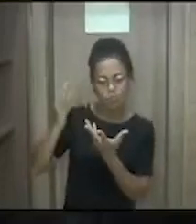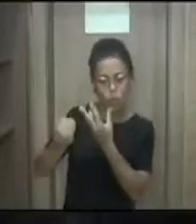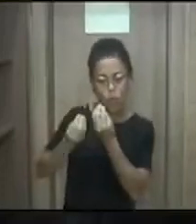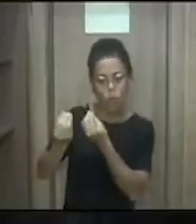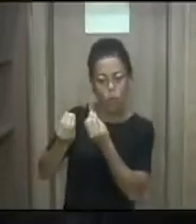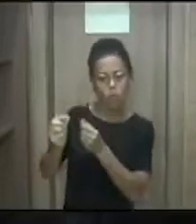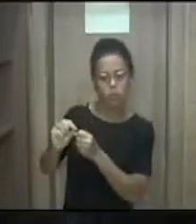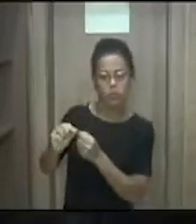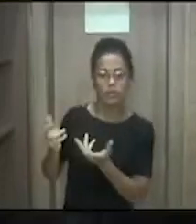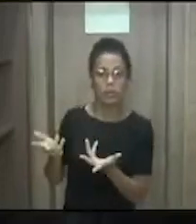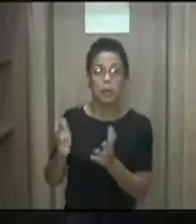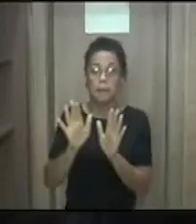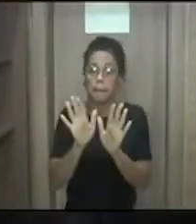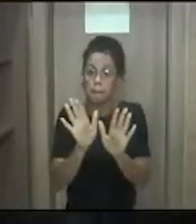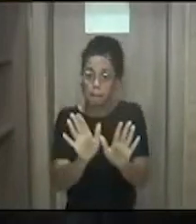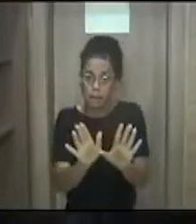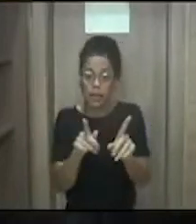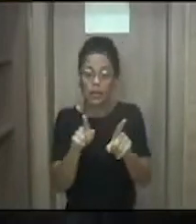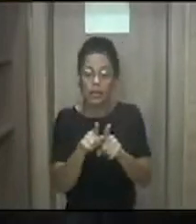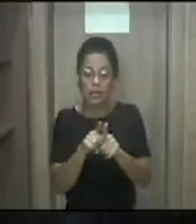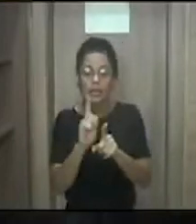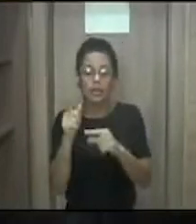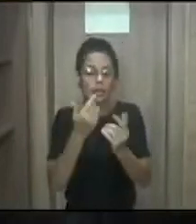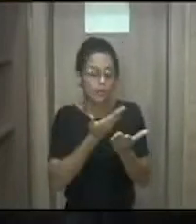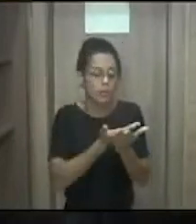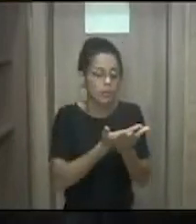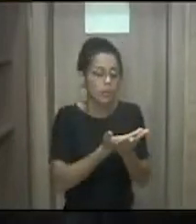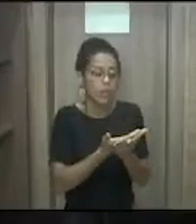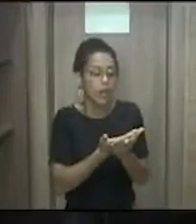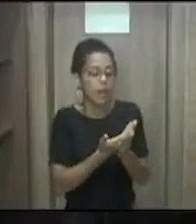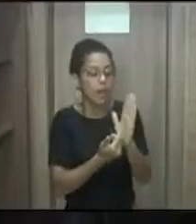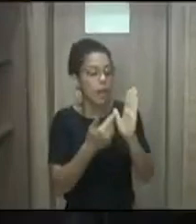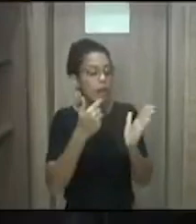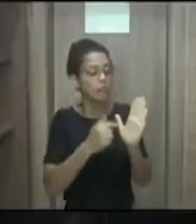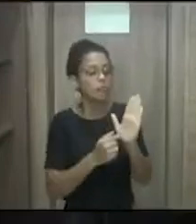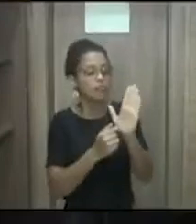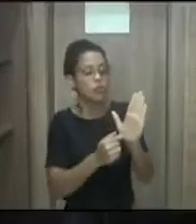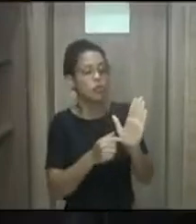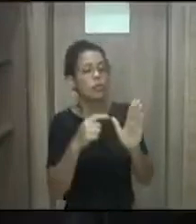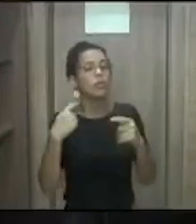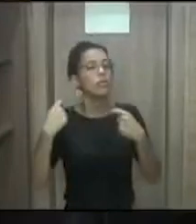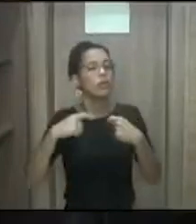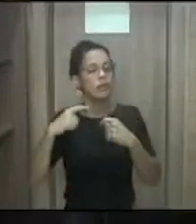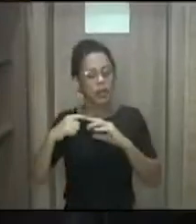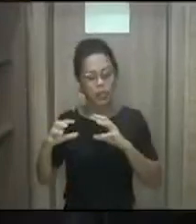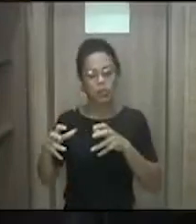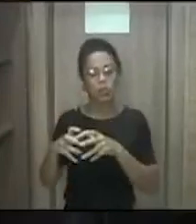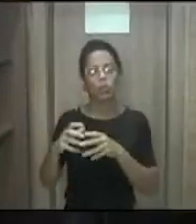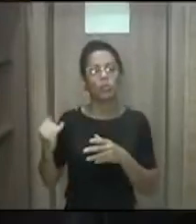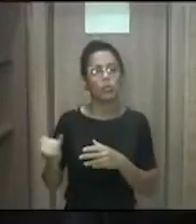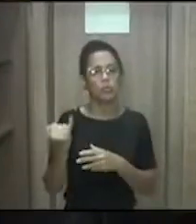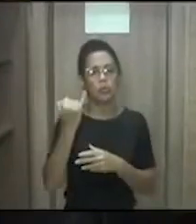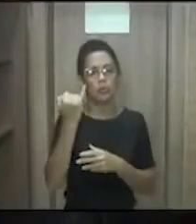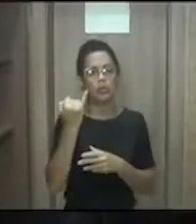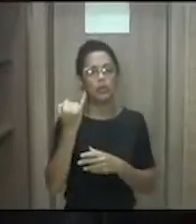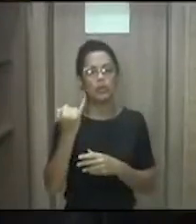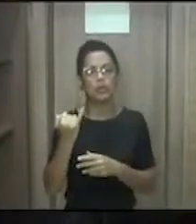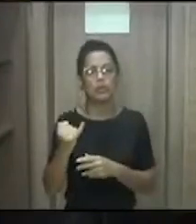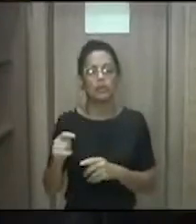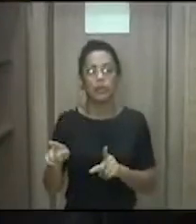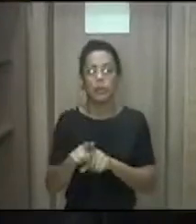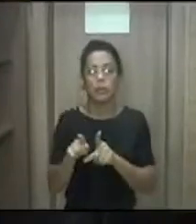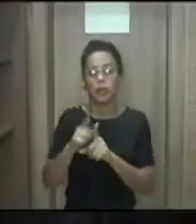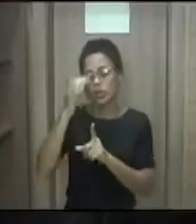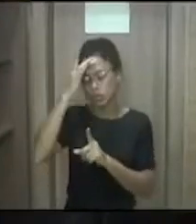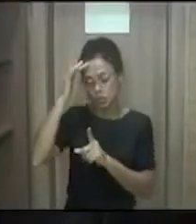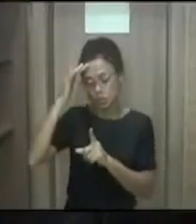mas, minimamente, os estudos já vêm mostrando que tem, sim, uma associação positiva entre o aumento do número de